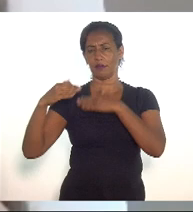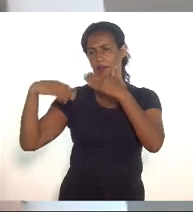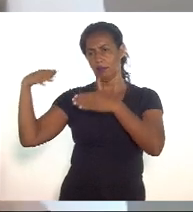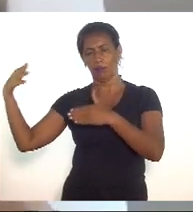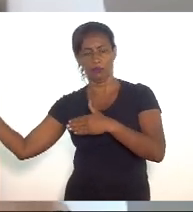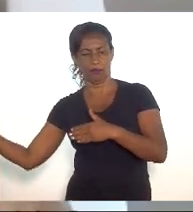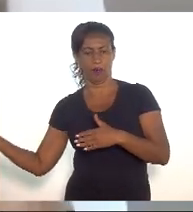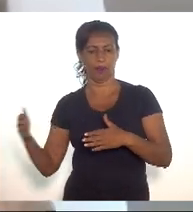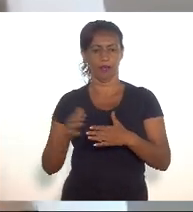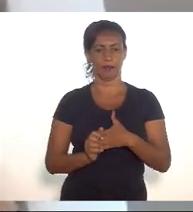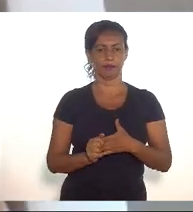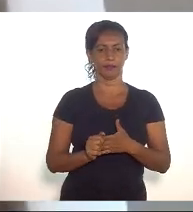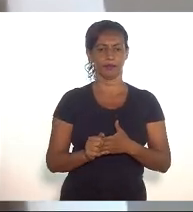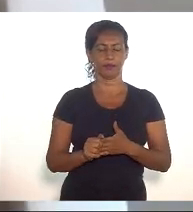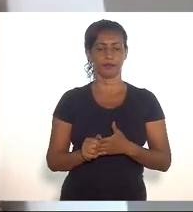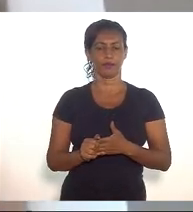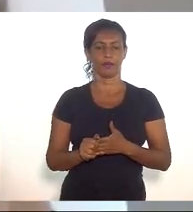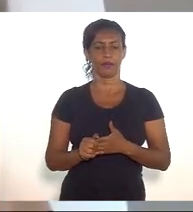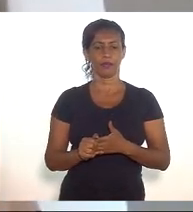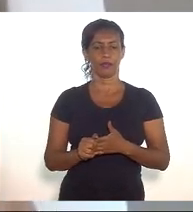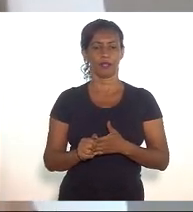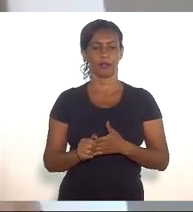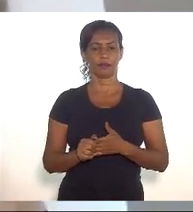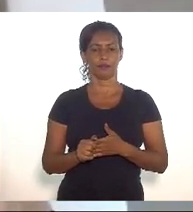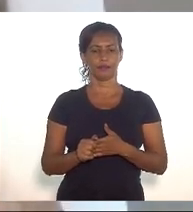disso porque